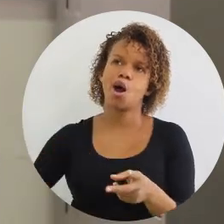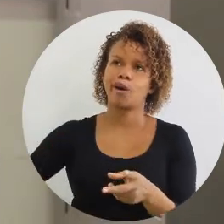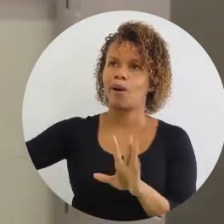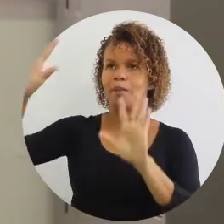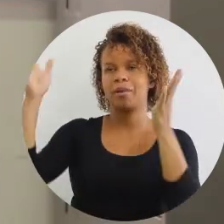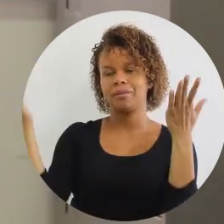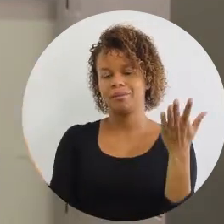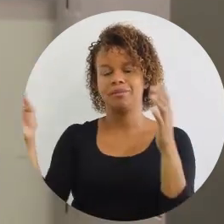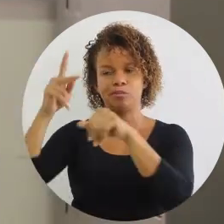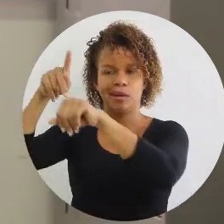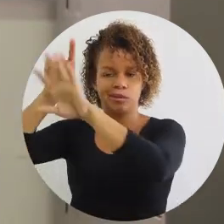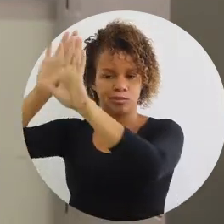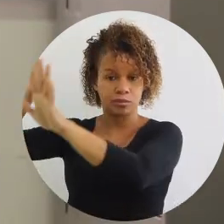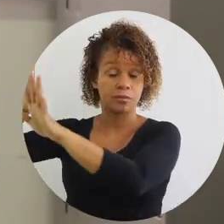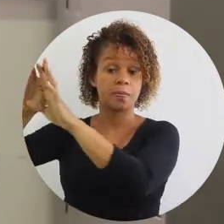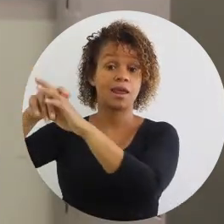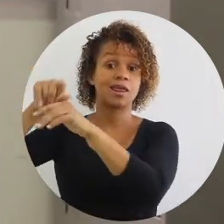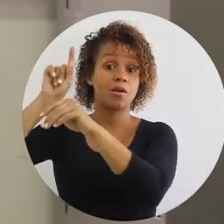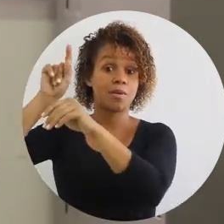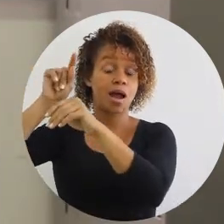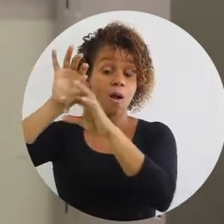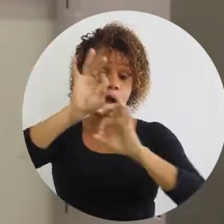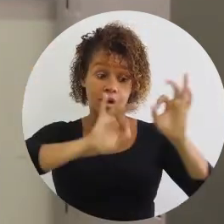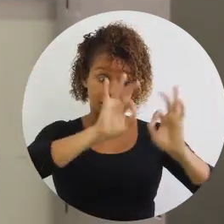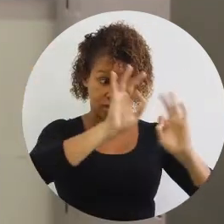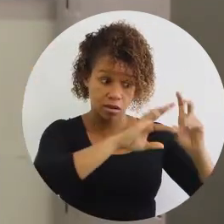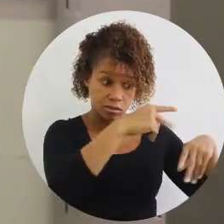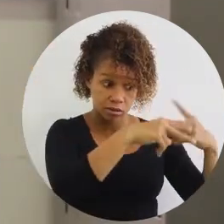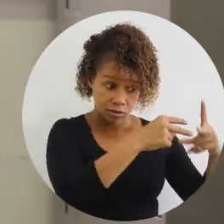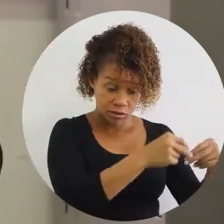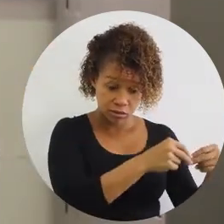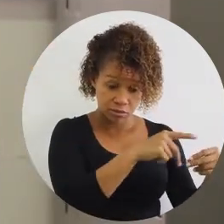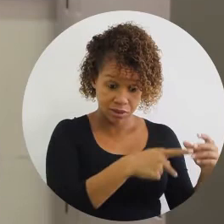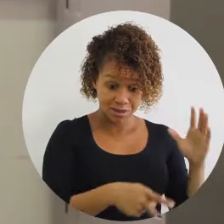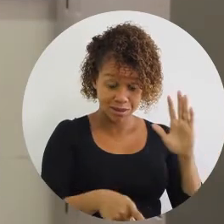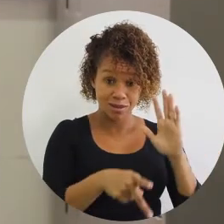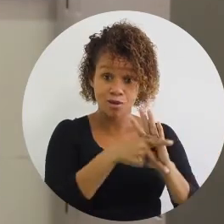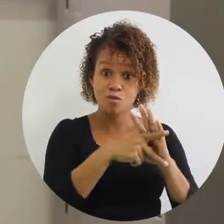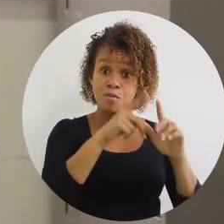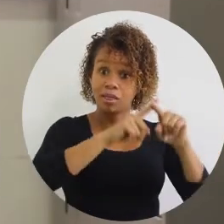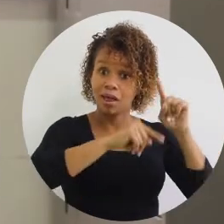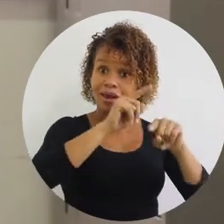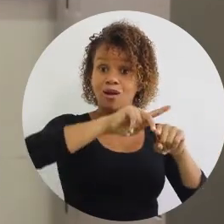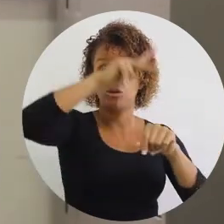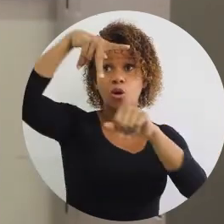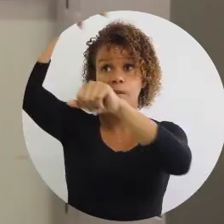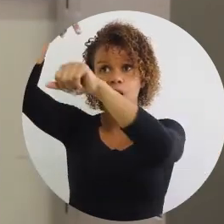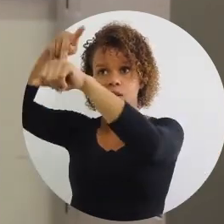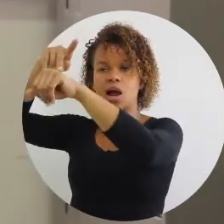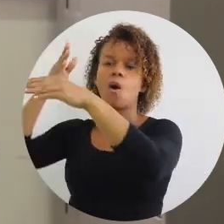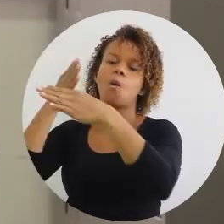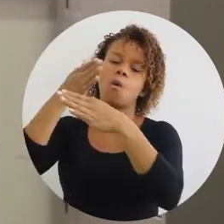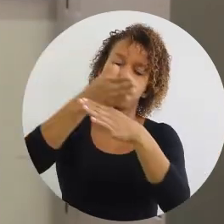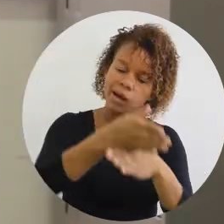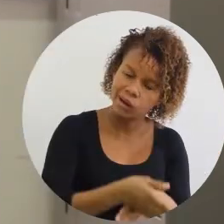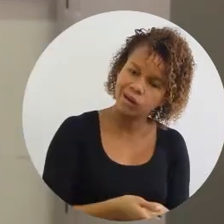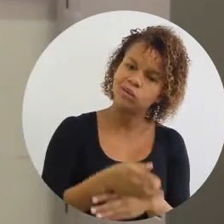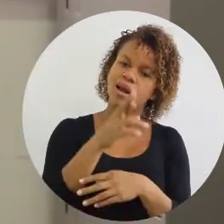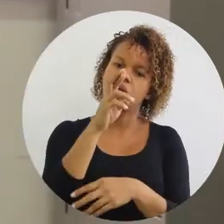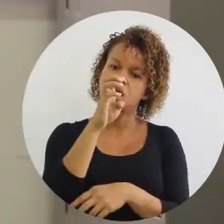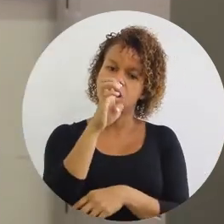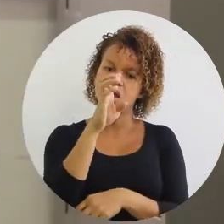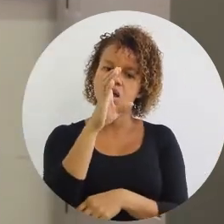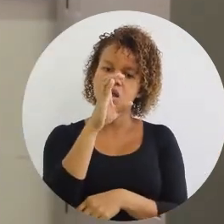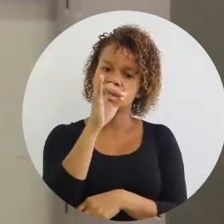Então, para eu produzir essa embalagem, eu preciso da matéria-prima importada. Então, eu entro na Receita, faço uma solicitação